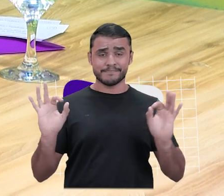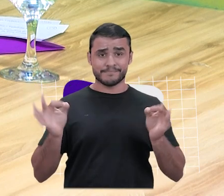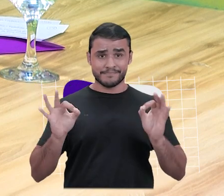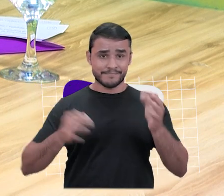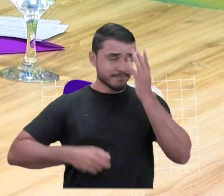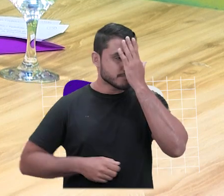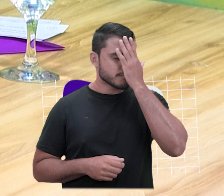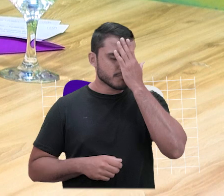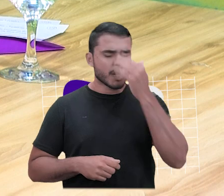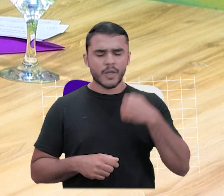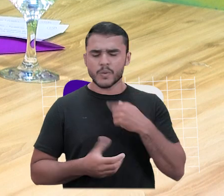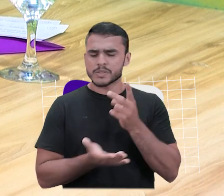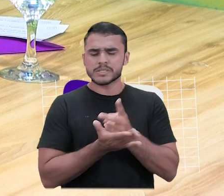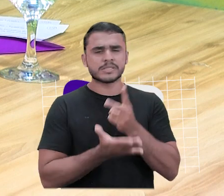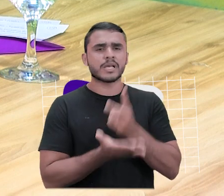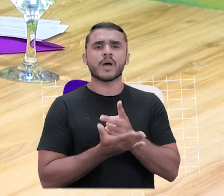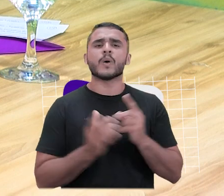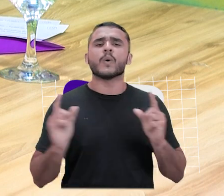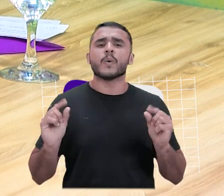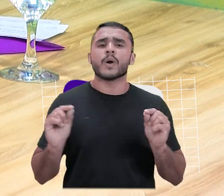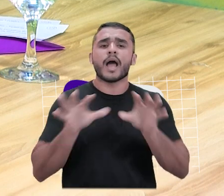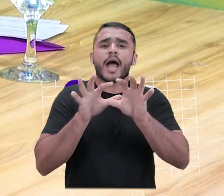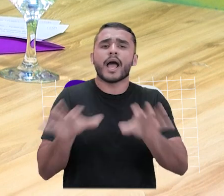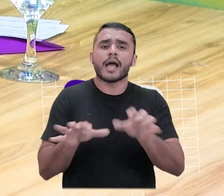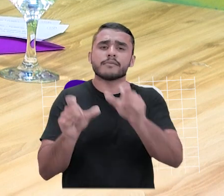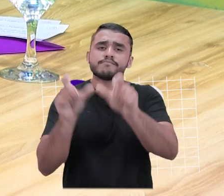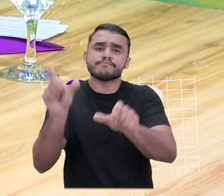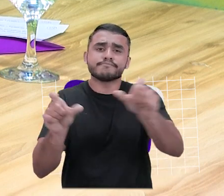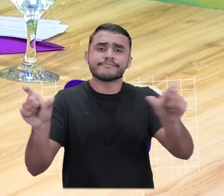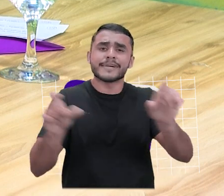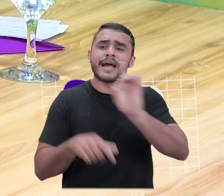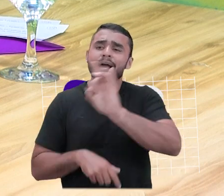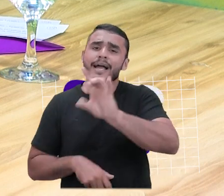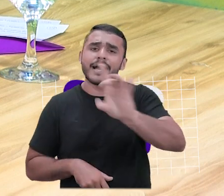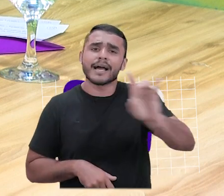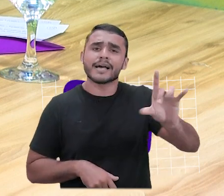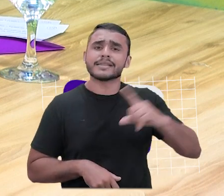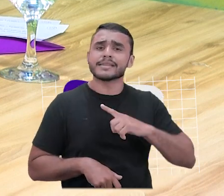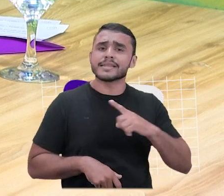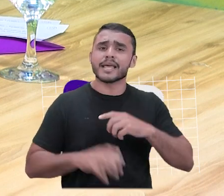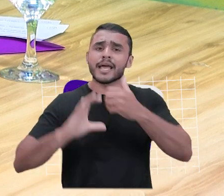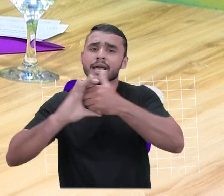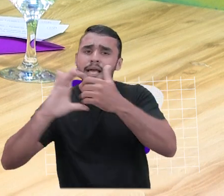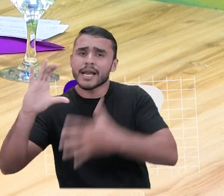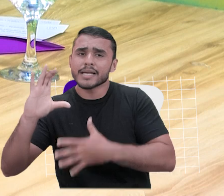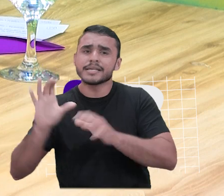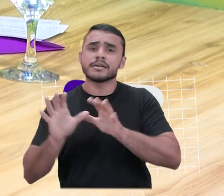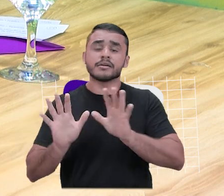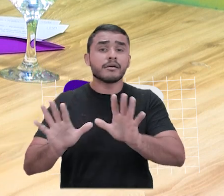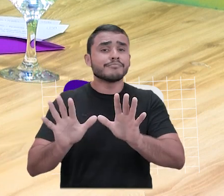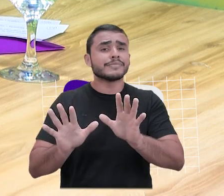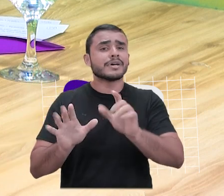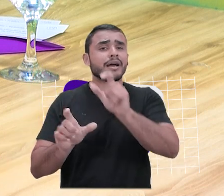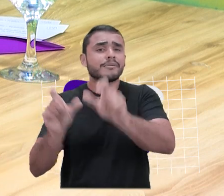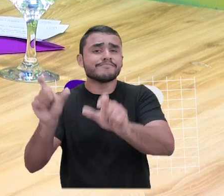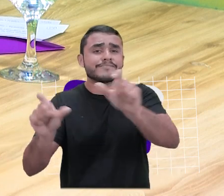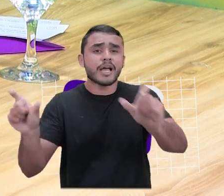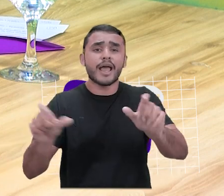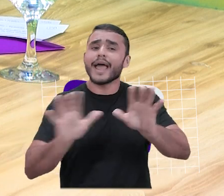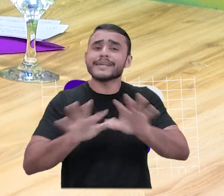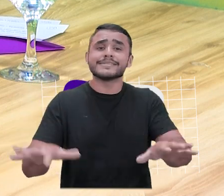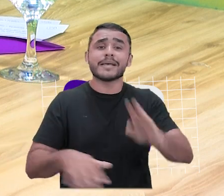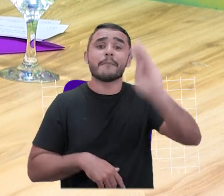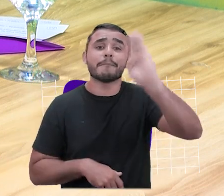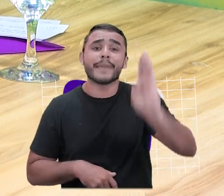eu sempre falo isso nas palestras. Todo mundo tem um jeito de tudo, gente. A gente dá um jeitinho pra tudo, não é não? O famoso jeitinho